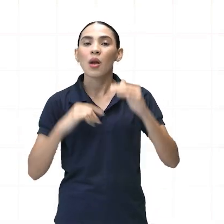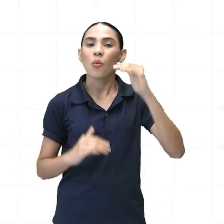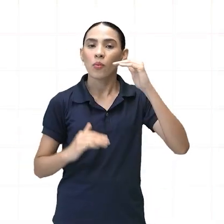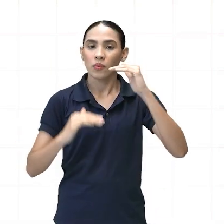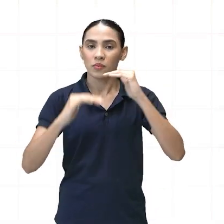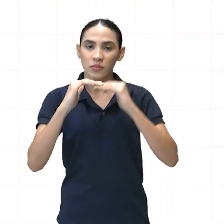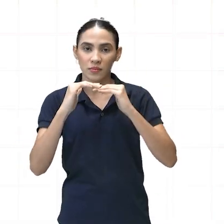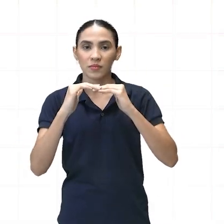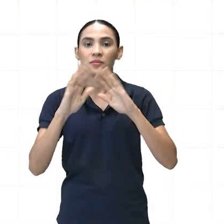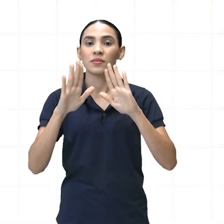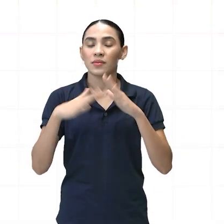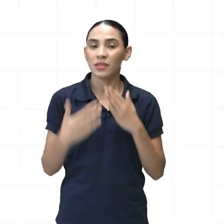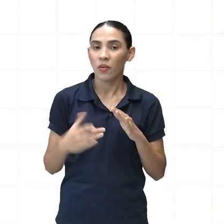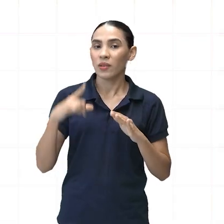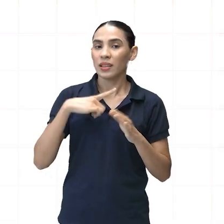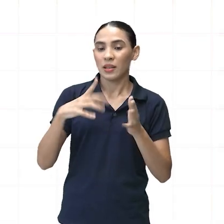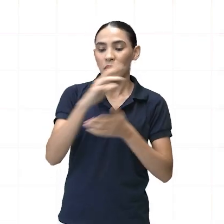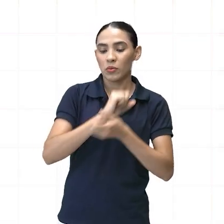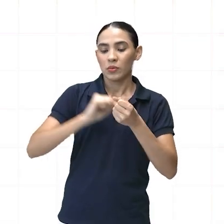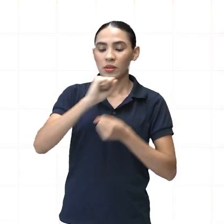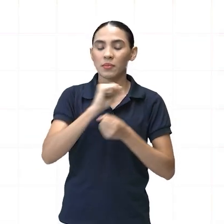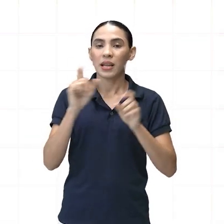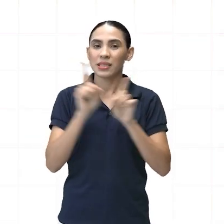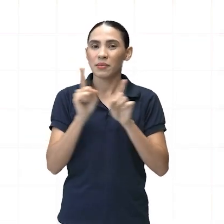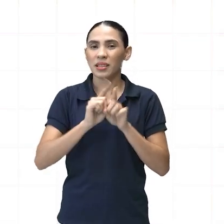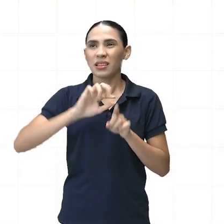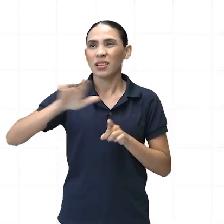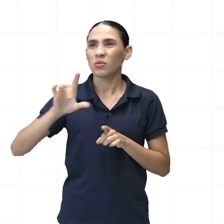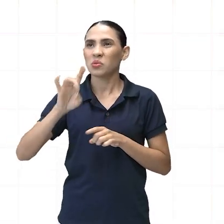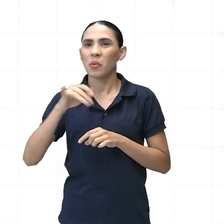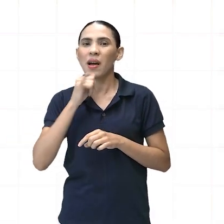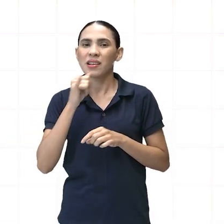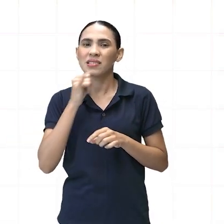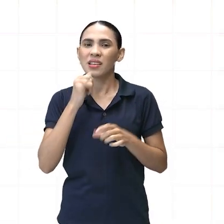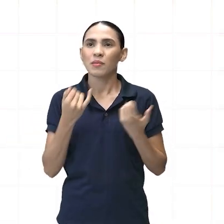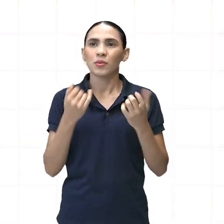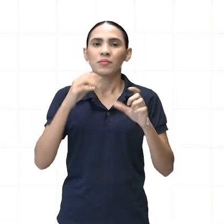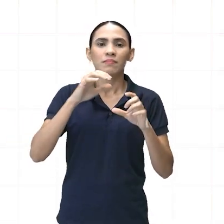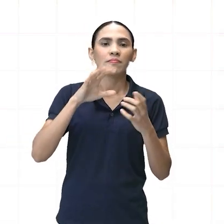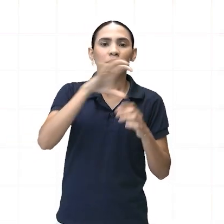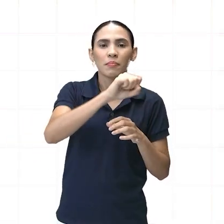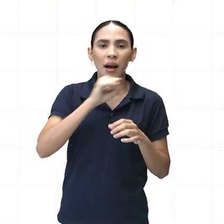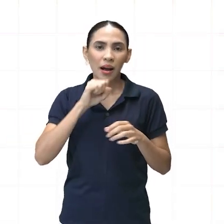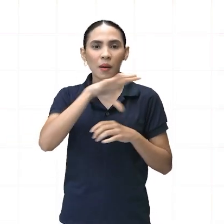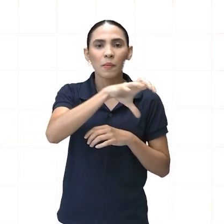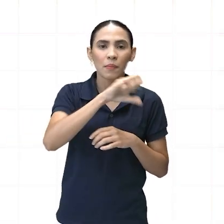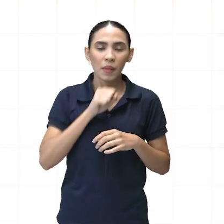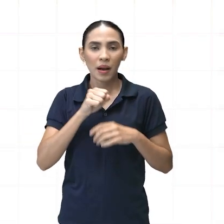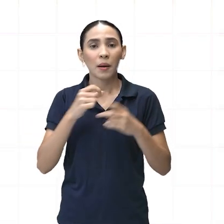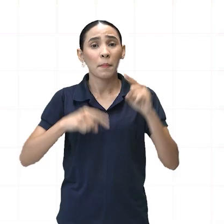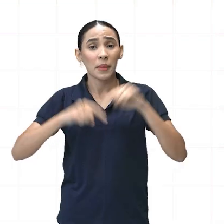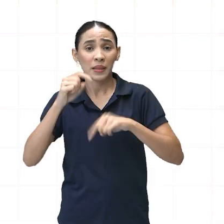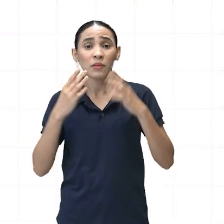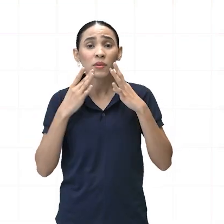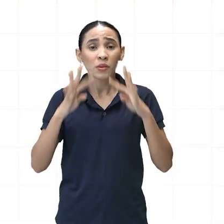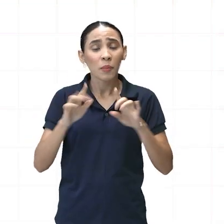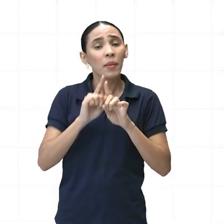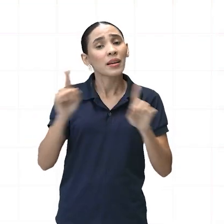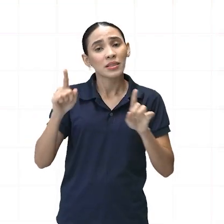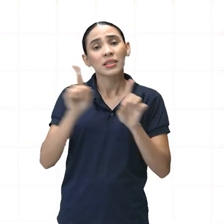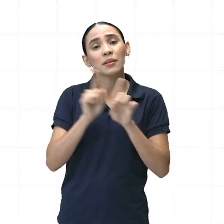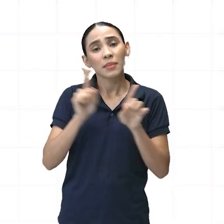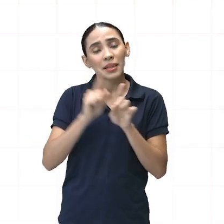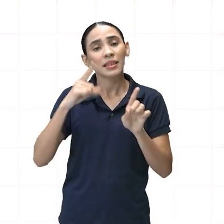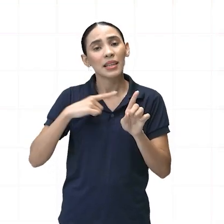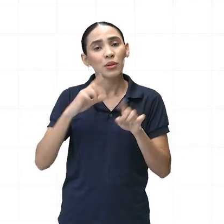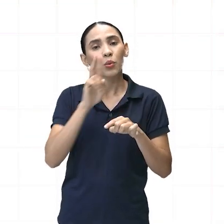equilíbrio, né? Tendo essa sustentabilidade de não só ficar realmente ali retirando as matérias-primas, mas também tendo cuidado para se